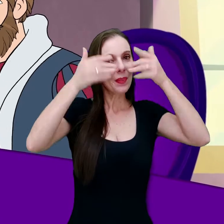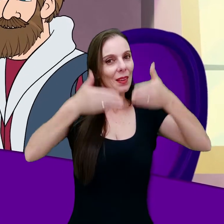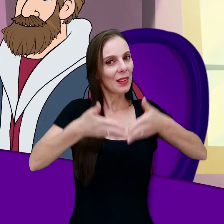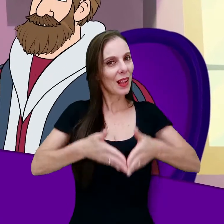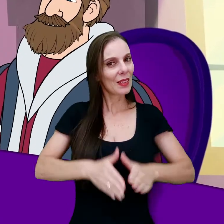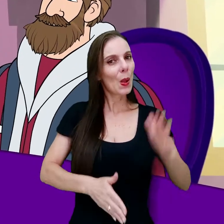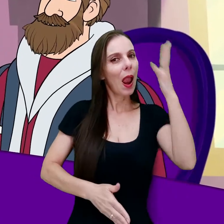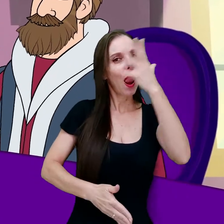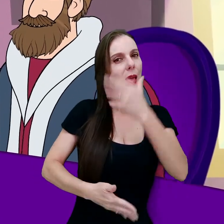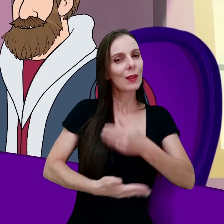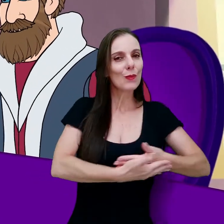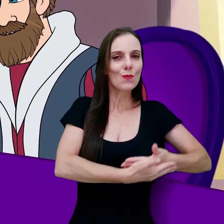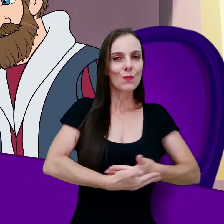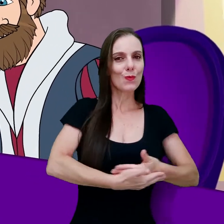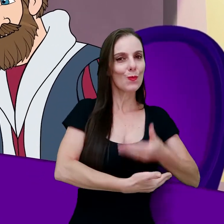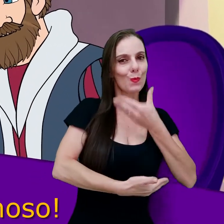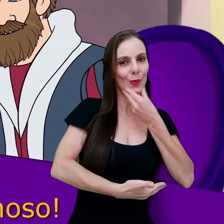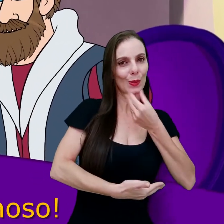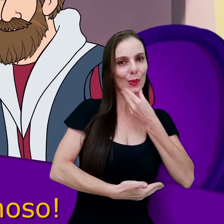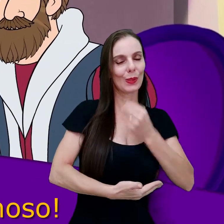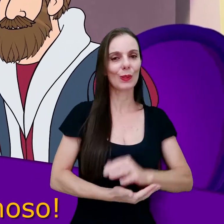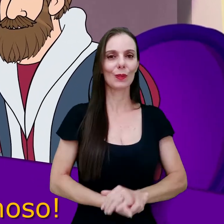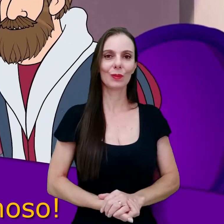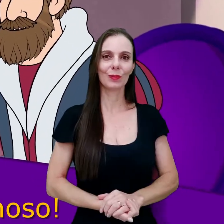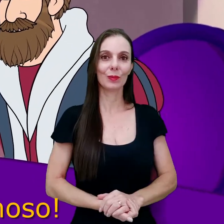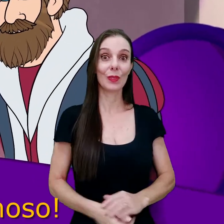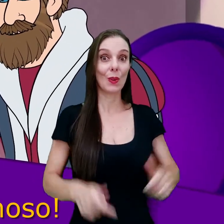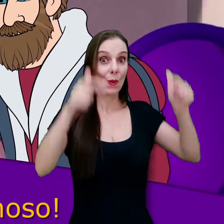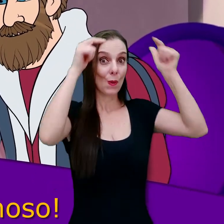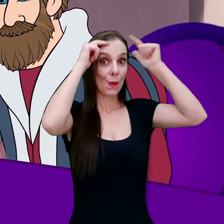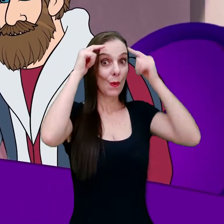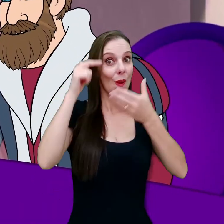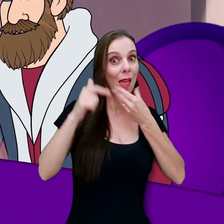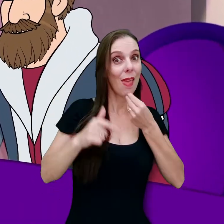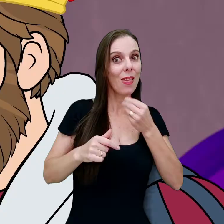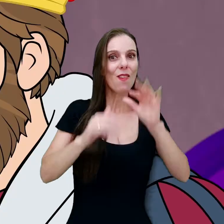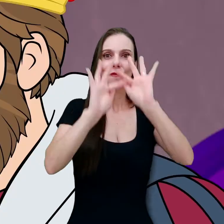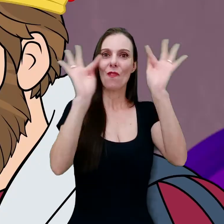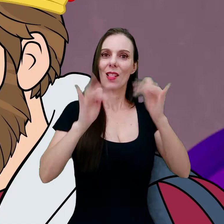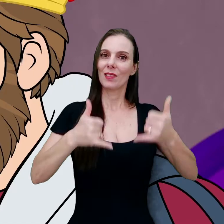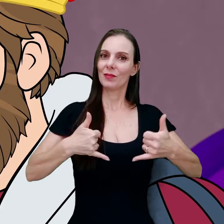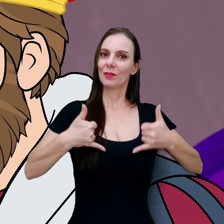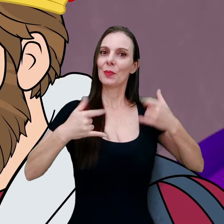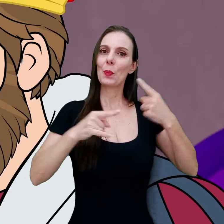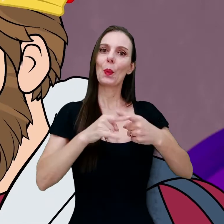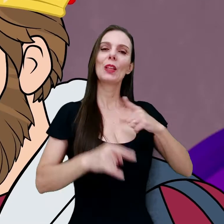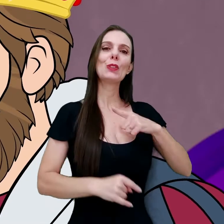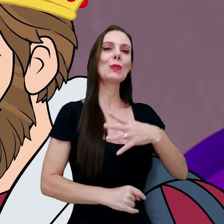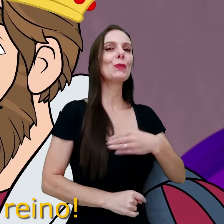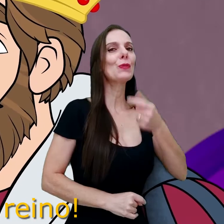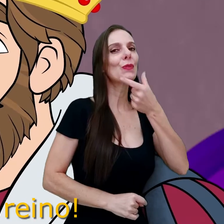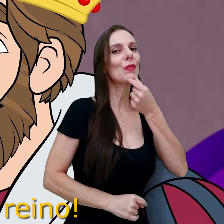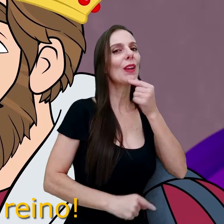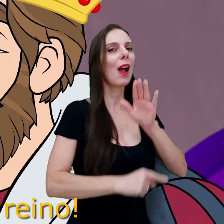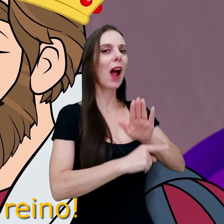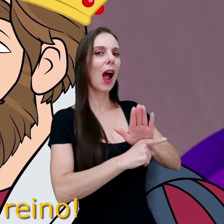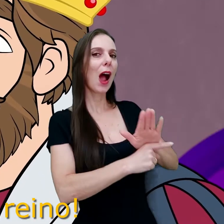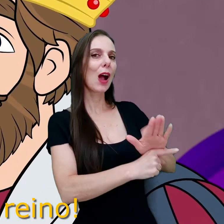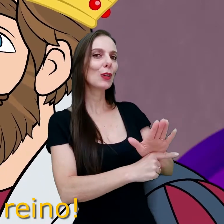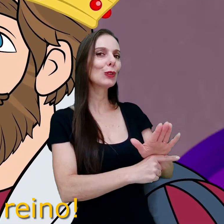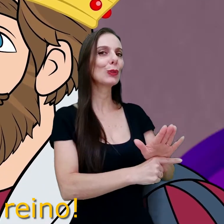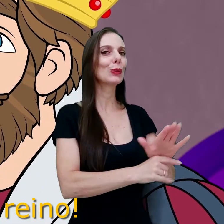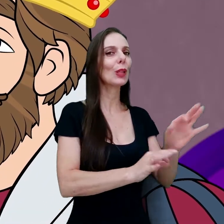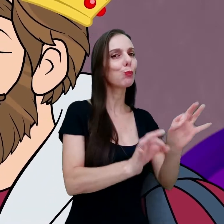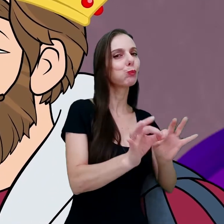rainha tinha dado à luz a um lindo menino, e o rei estava todo orgulhoso. Agora, ele tinha um filho para ajudar a